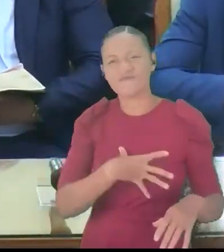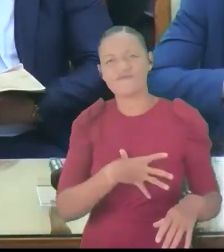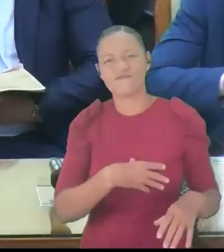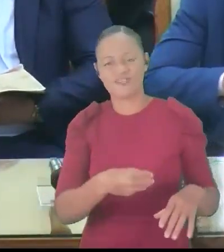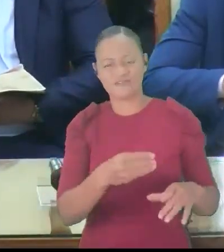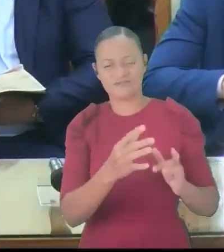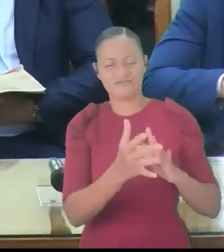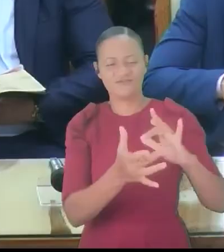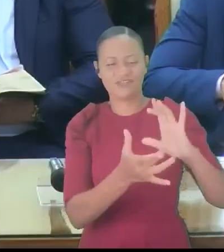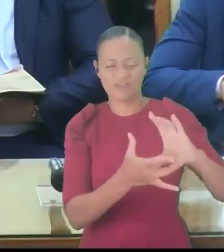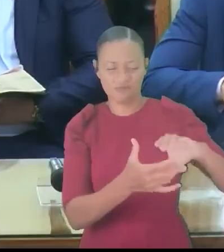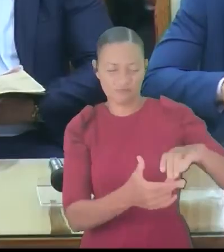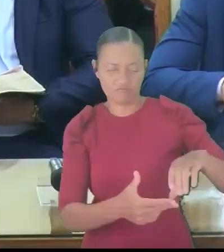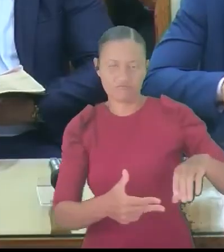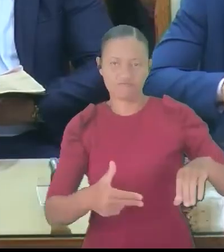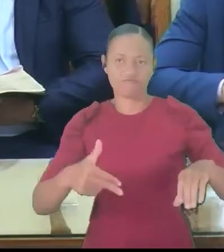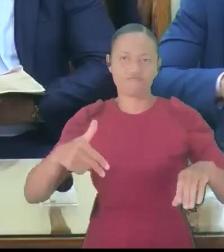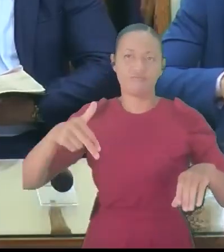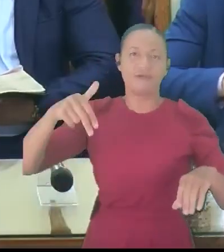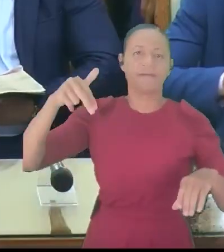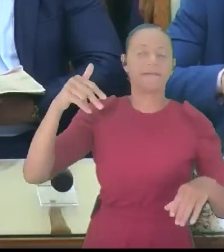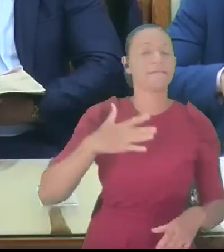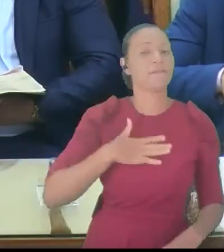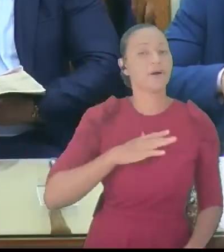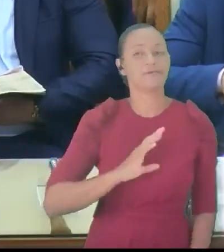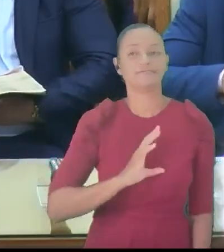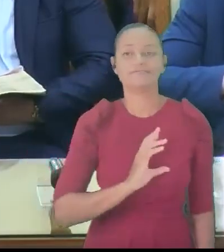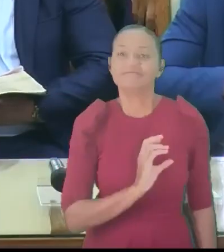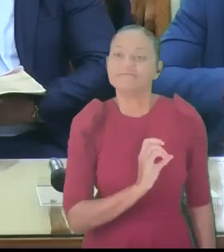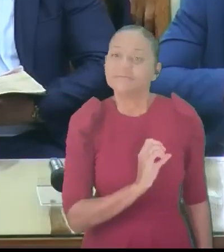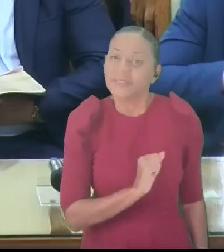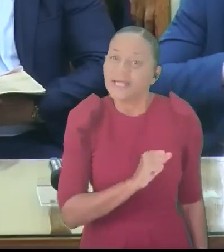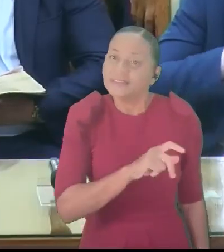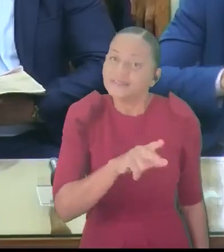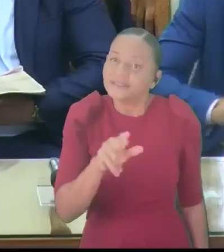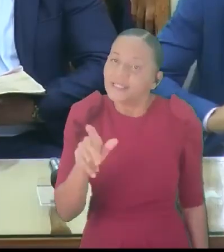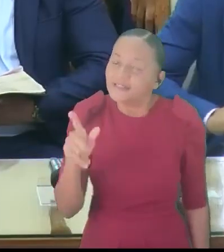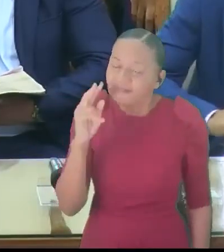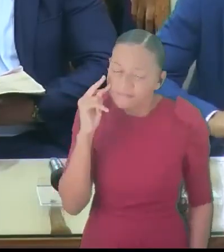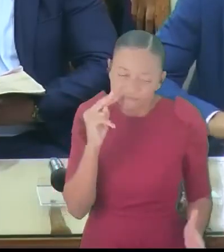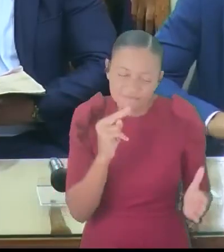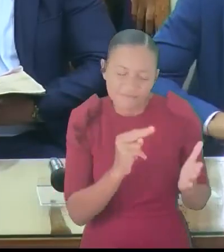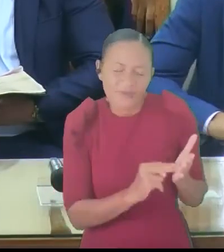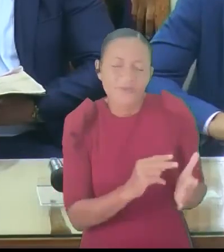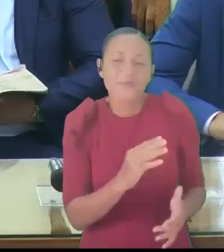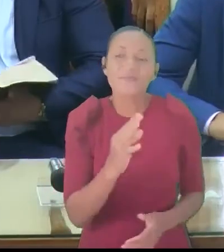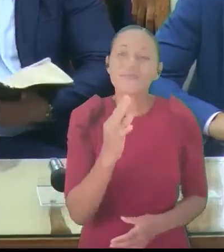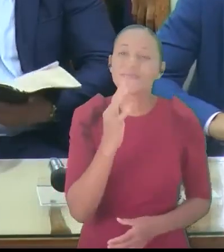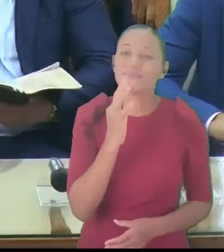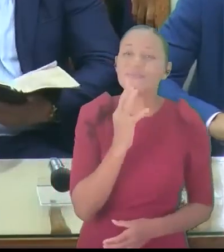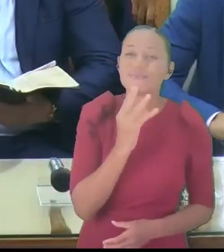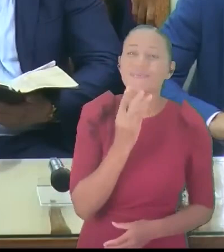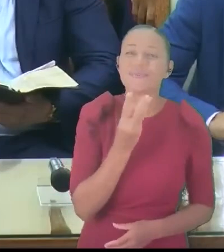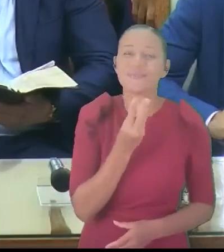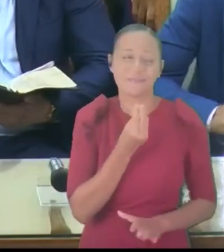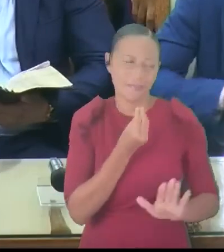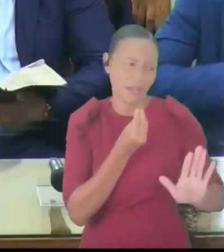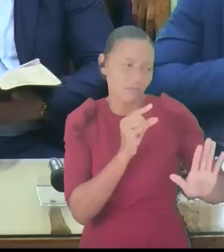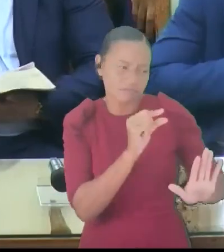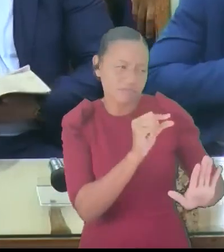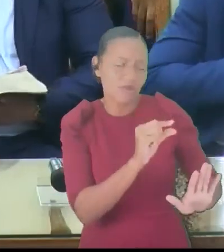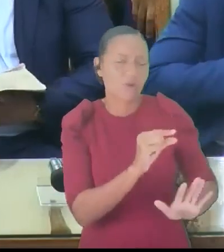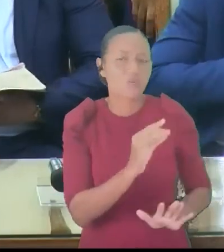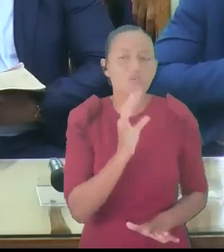Filho. Filho Jesus. Meus amados irmãos, você vê aqui o conhecimento, para só um pouquinho, o conhecimento